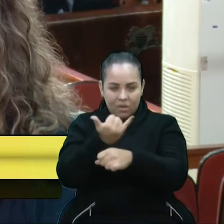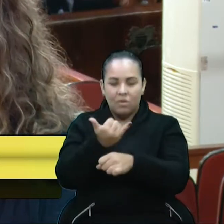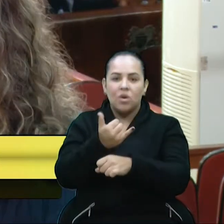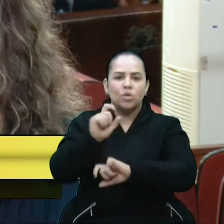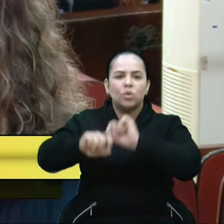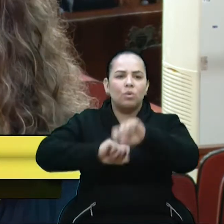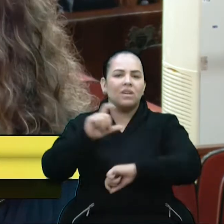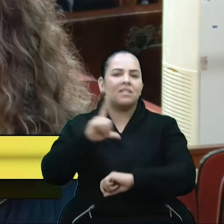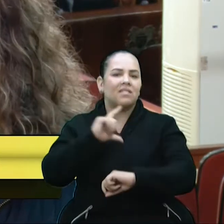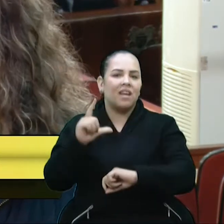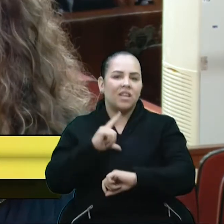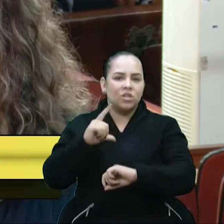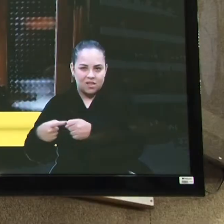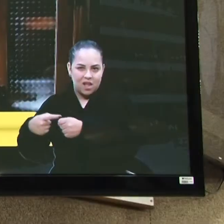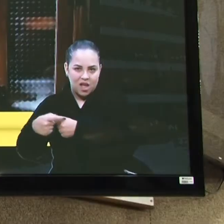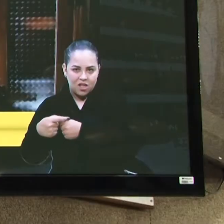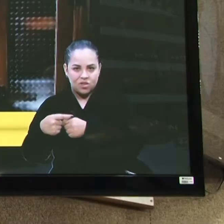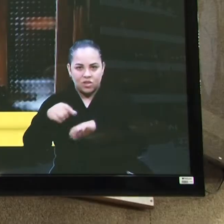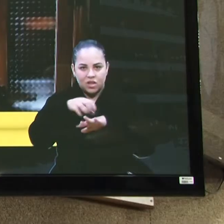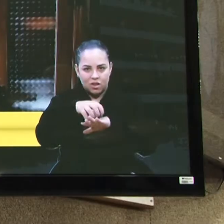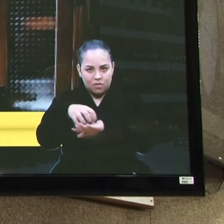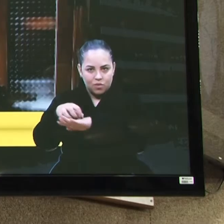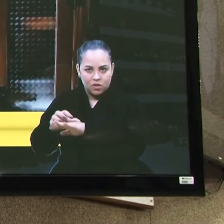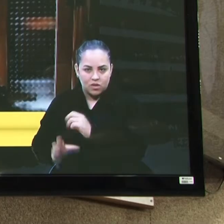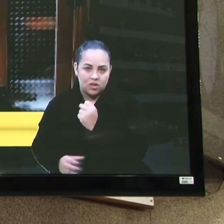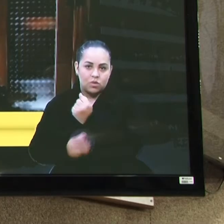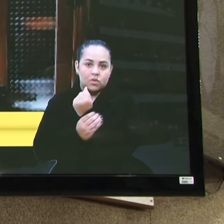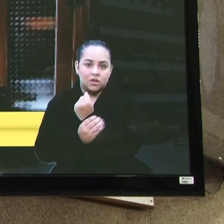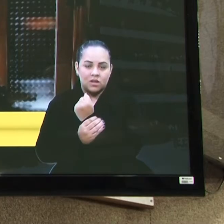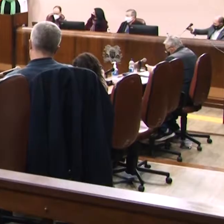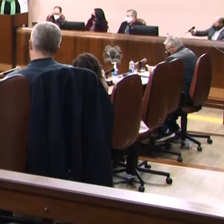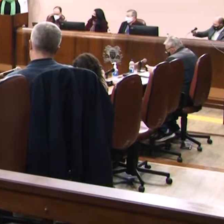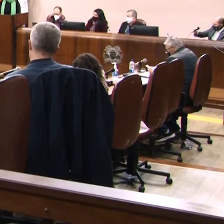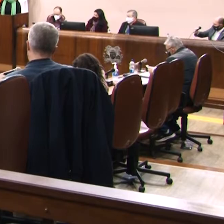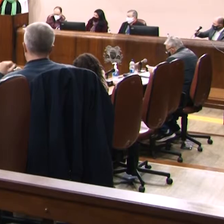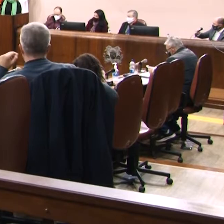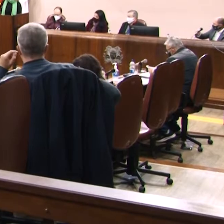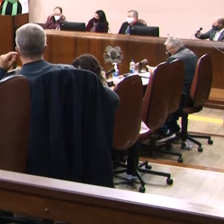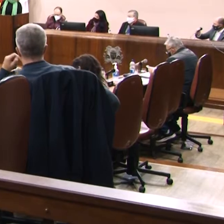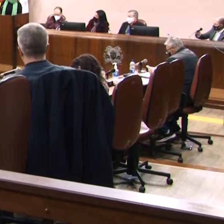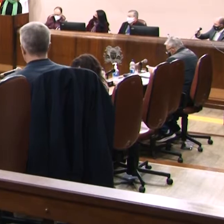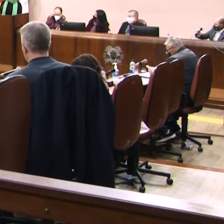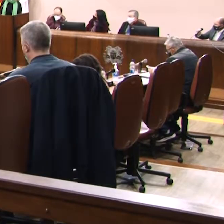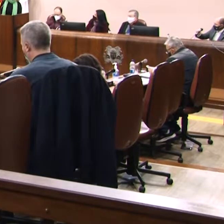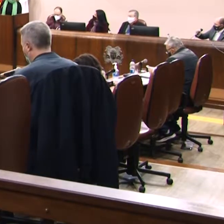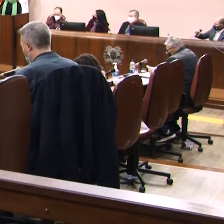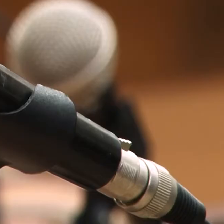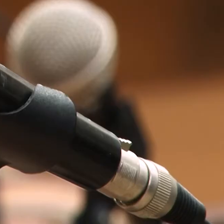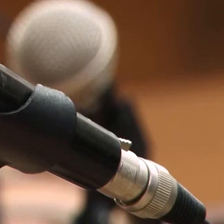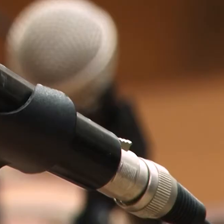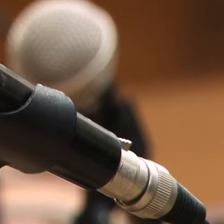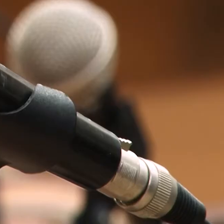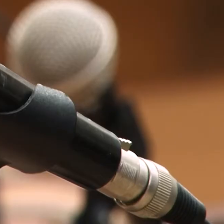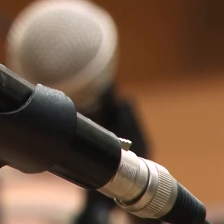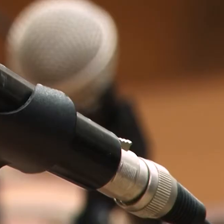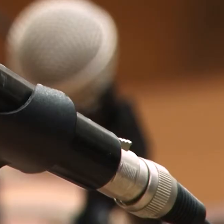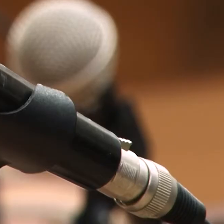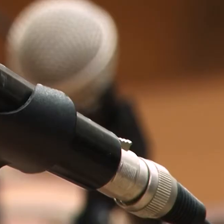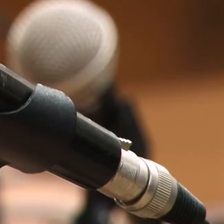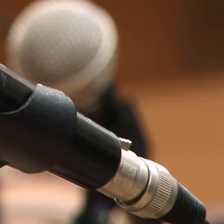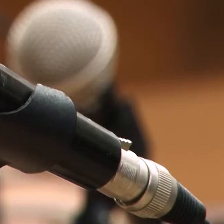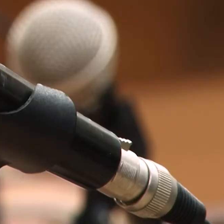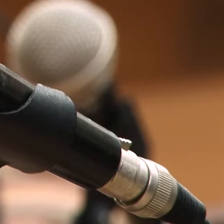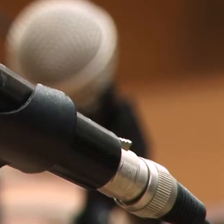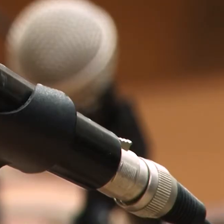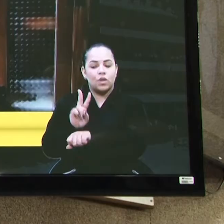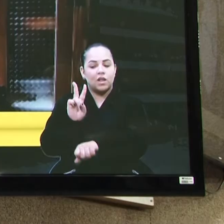Então a gente tem alguns desafios. A vereadora Denise Pessoa, do PT, trouxe mais de um tema no grande expediente. Ela começou falando dos